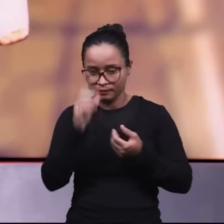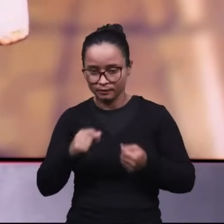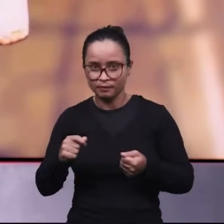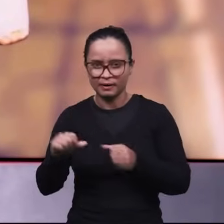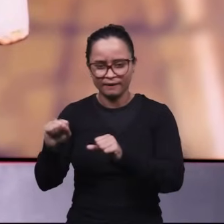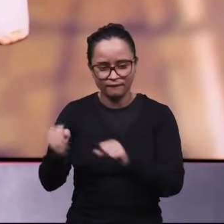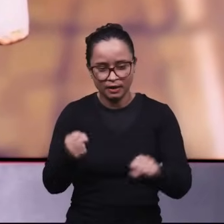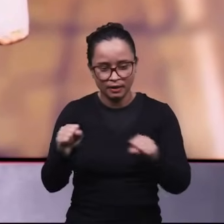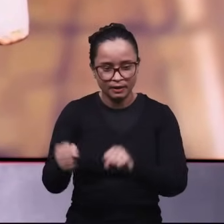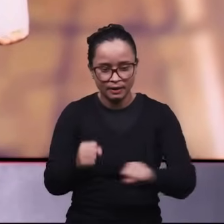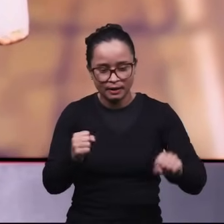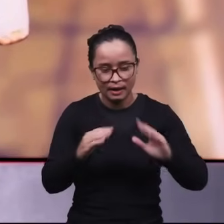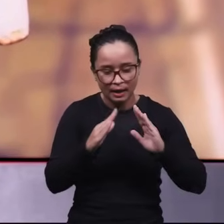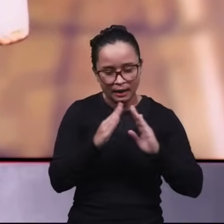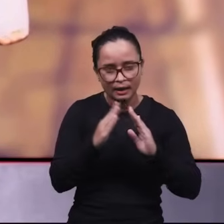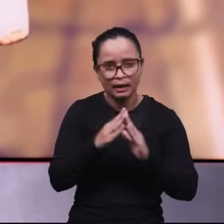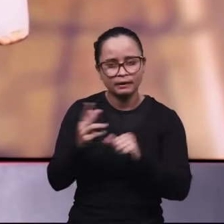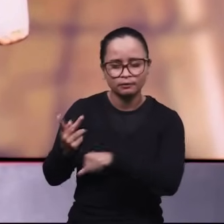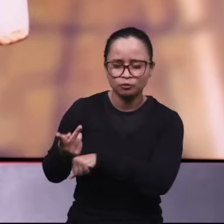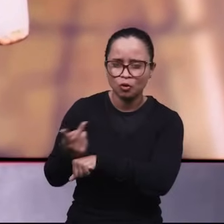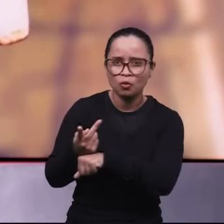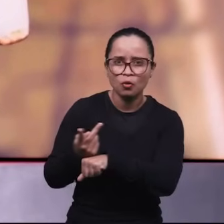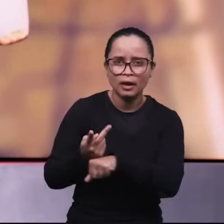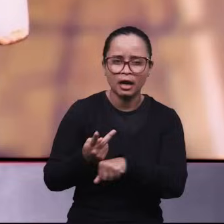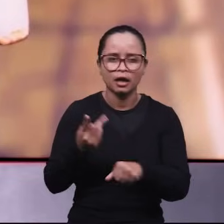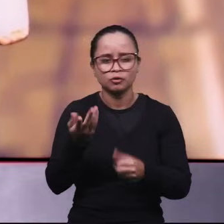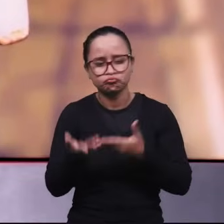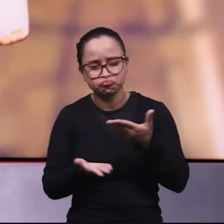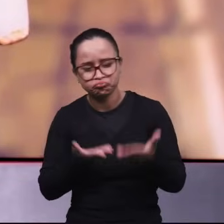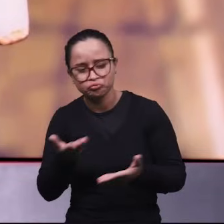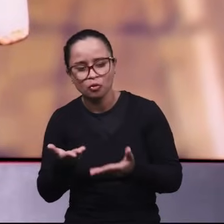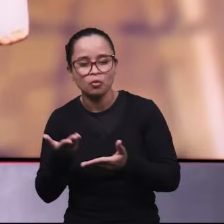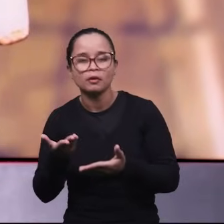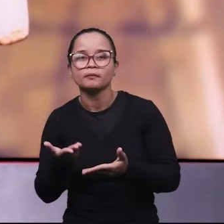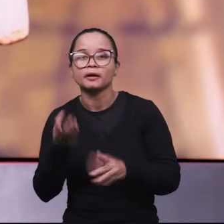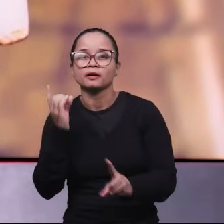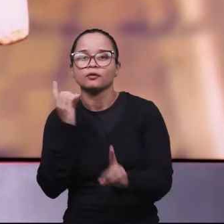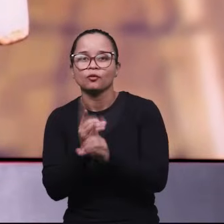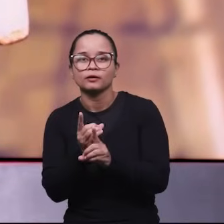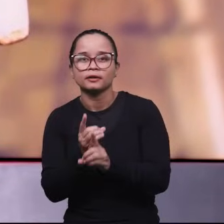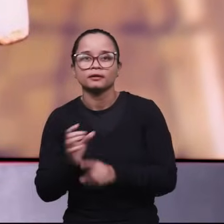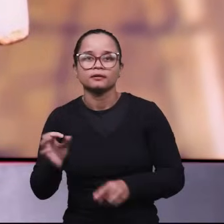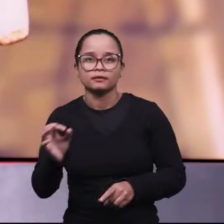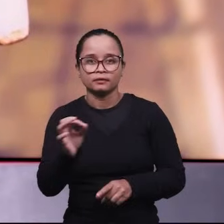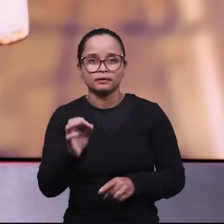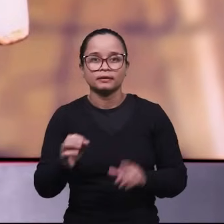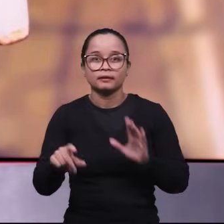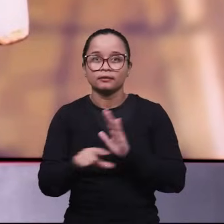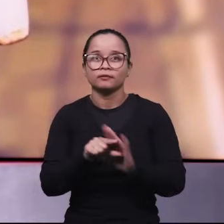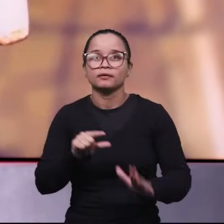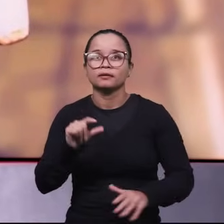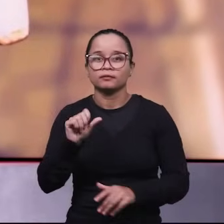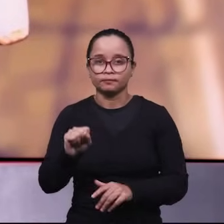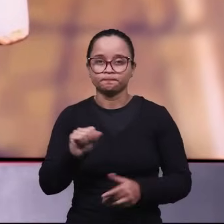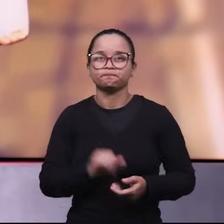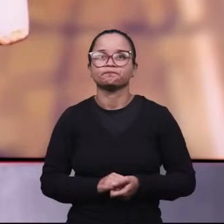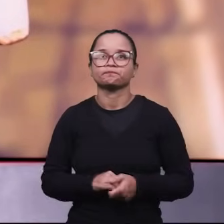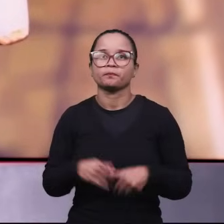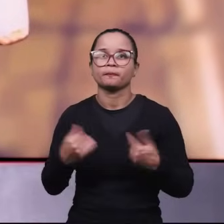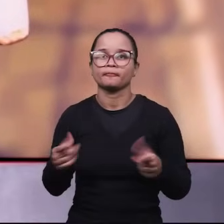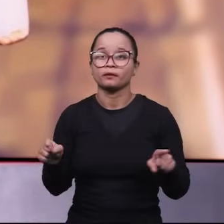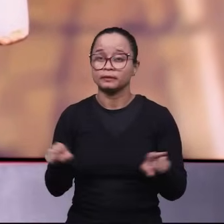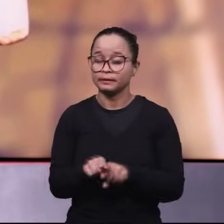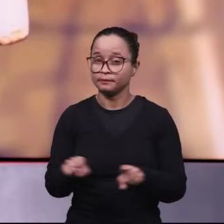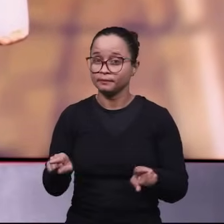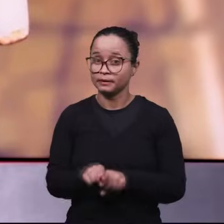casa, procurar com cuidado para encontrá-la. Está no verso 8. Além